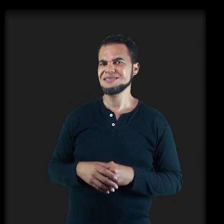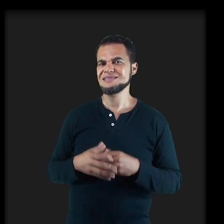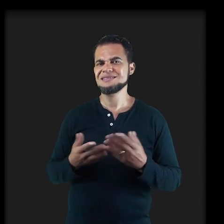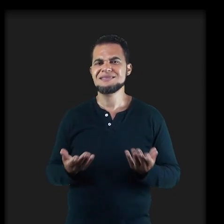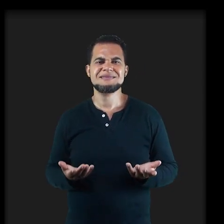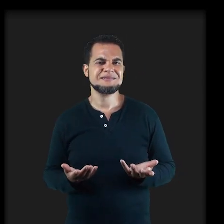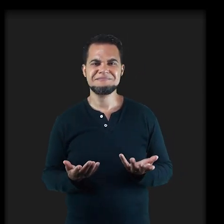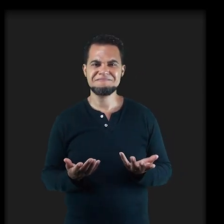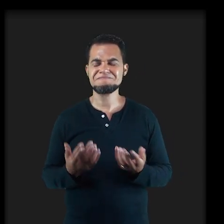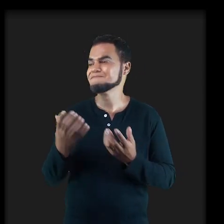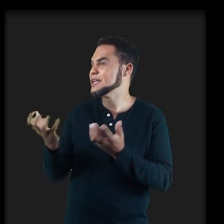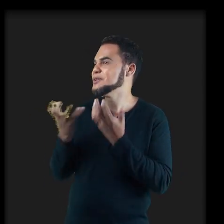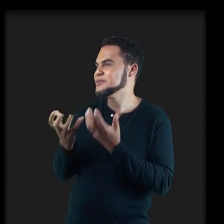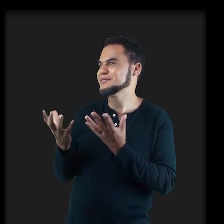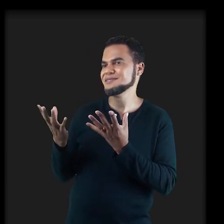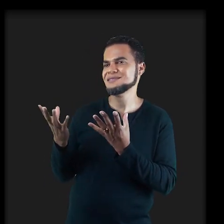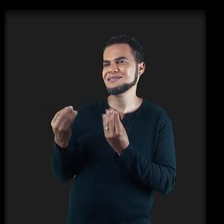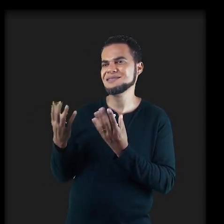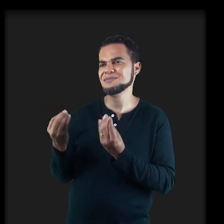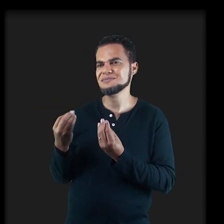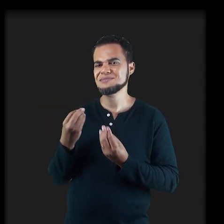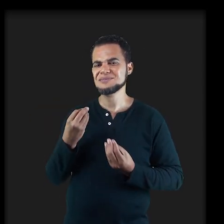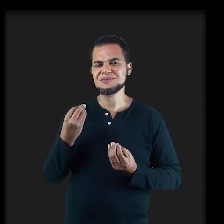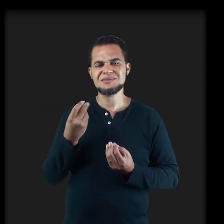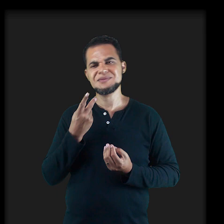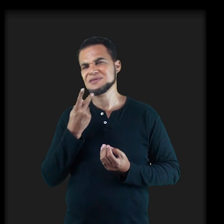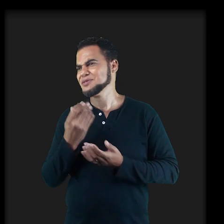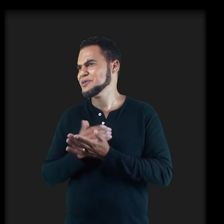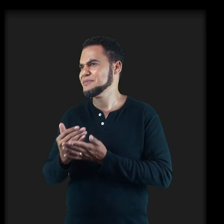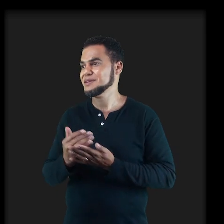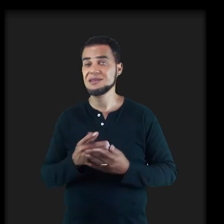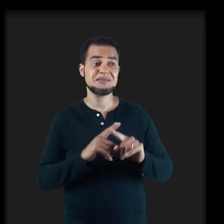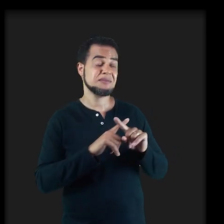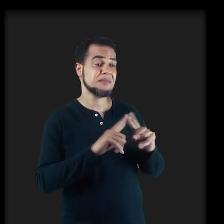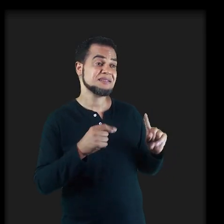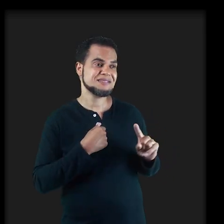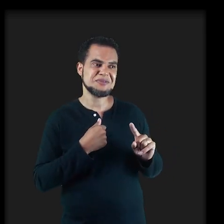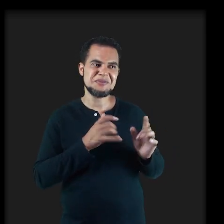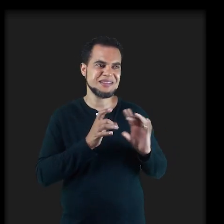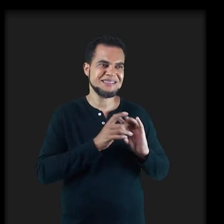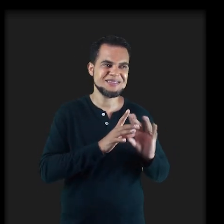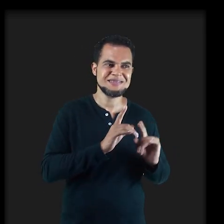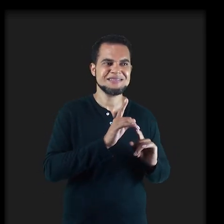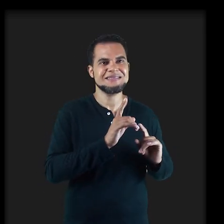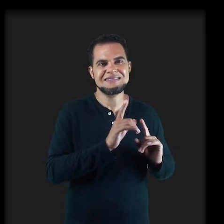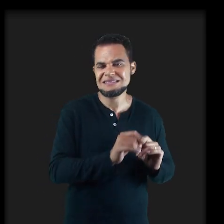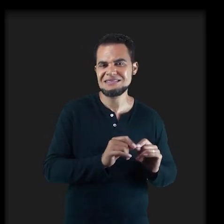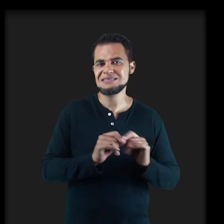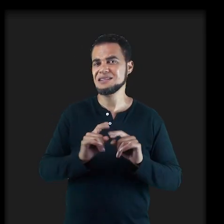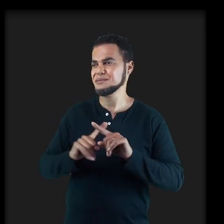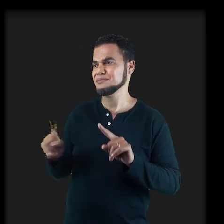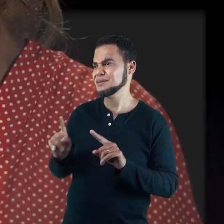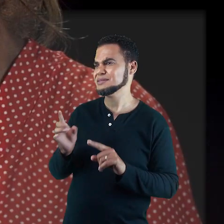minha vida. Eu queria muito dar Maria Luísa no começo, Mas eu não ia deixar.